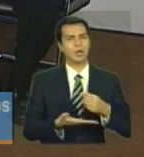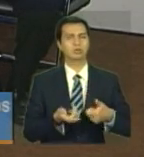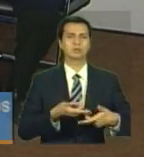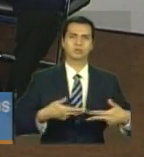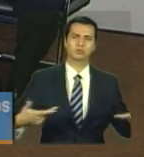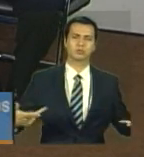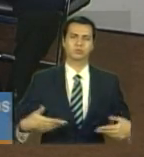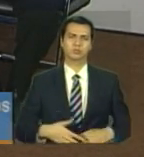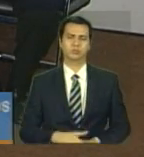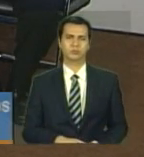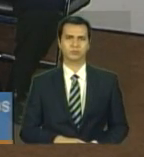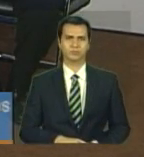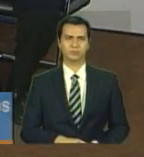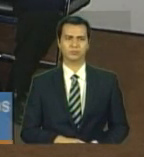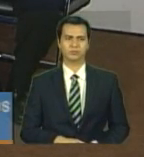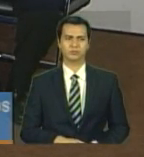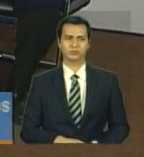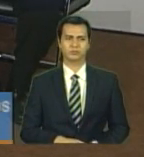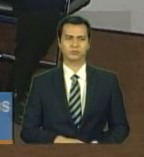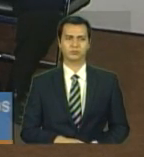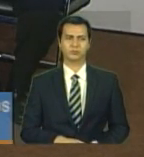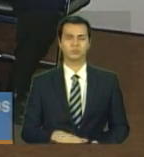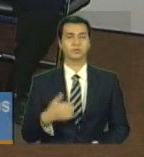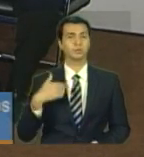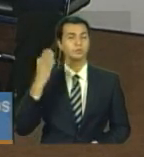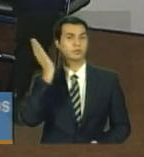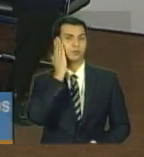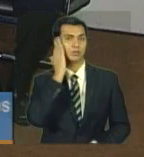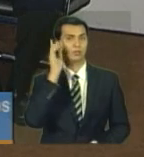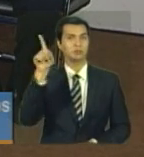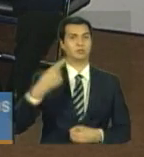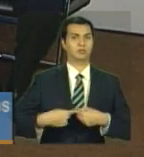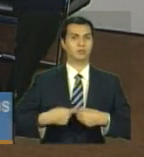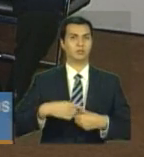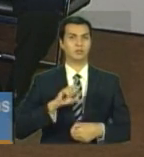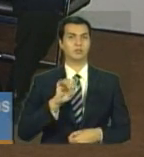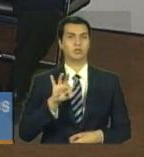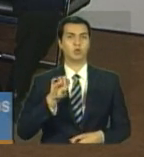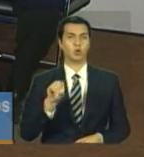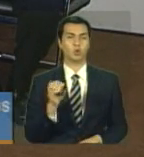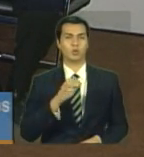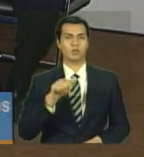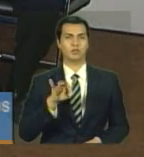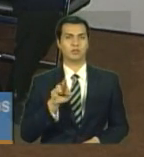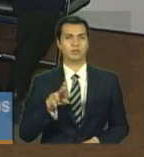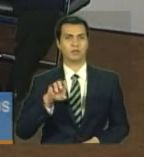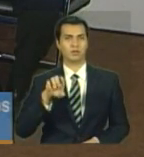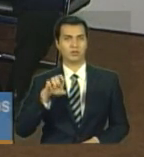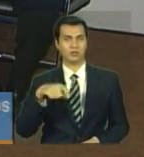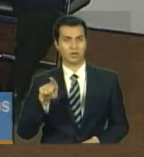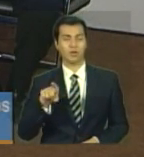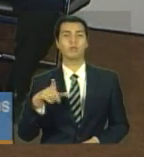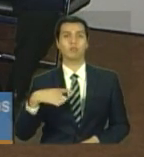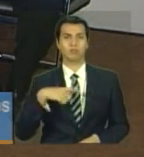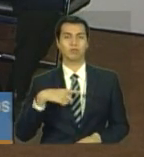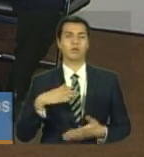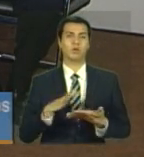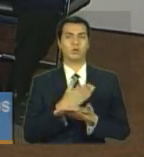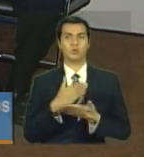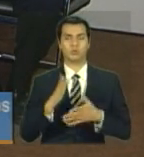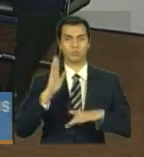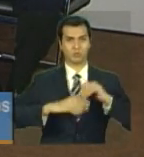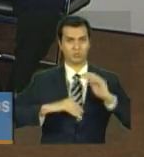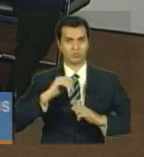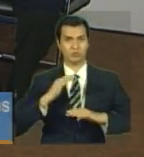outras. Sei que Santo André contava com profissionais que atuavam junto às instituições e em poucas